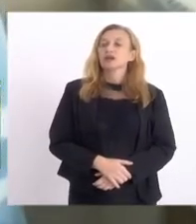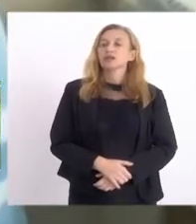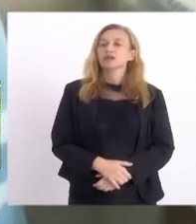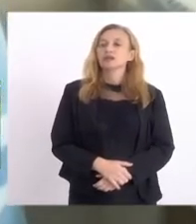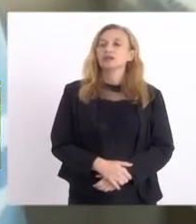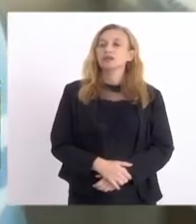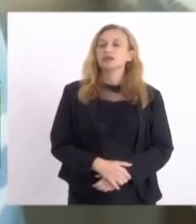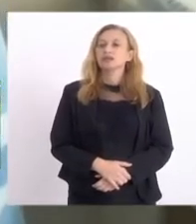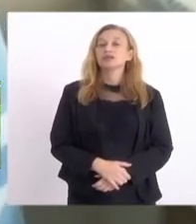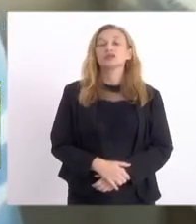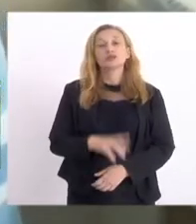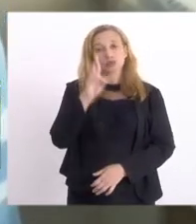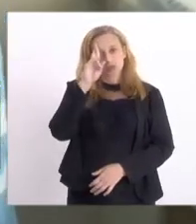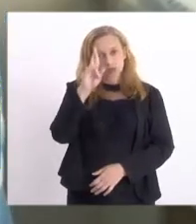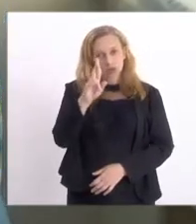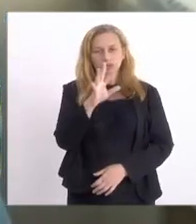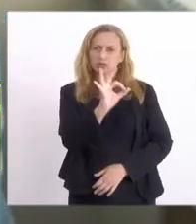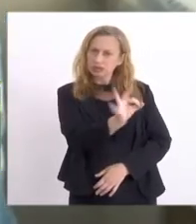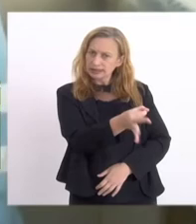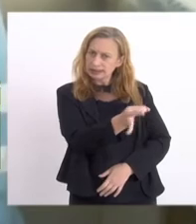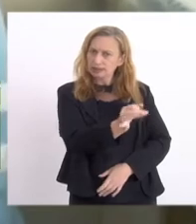Vossa Excelência tem razão.